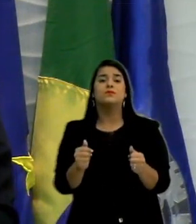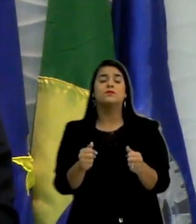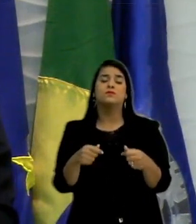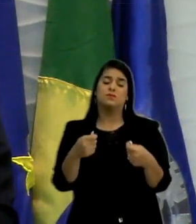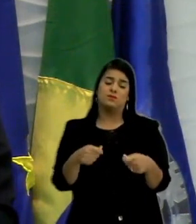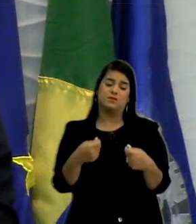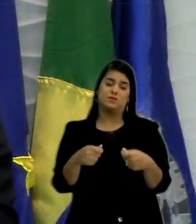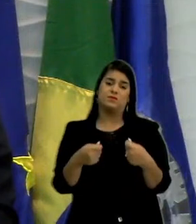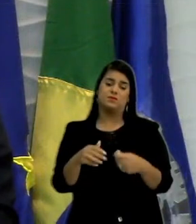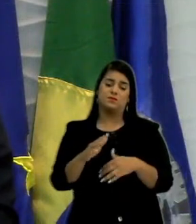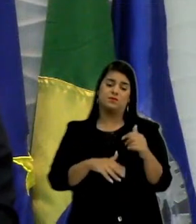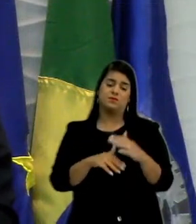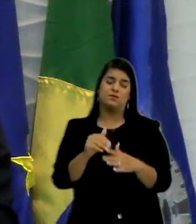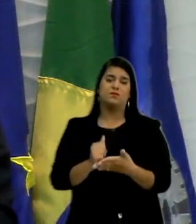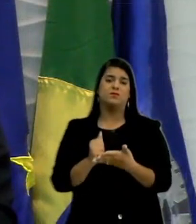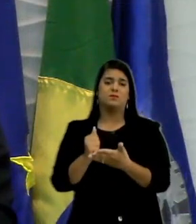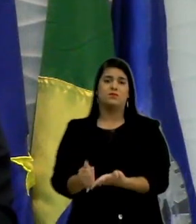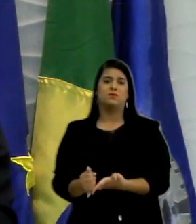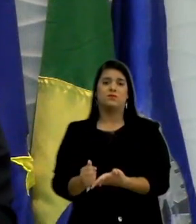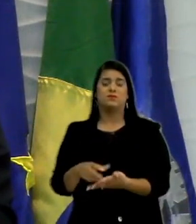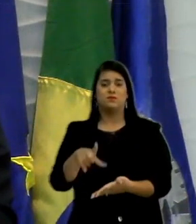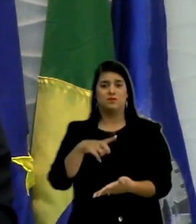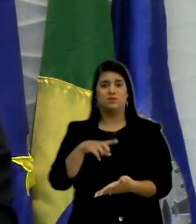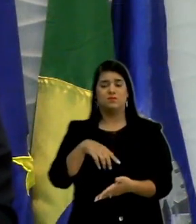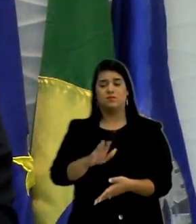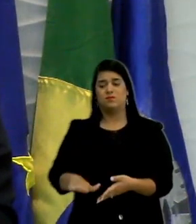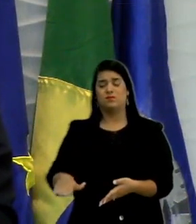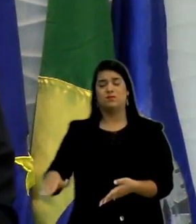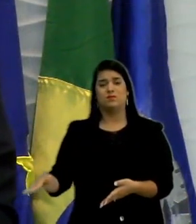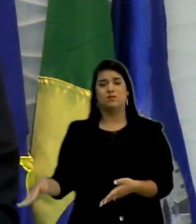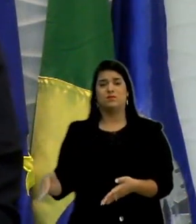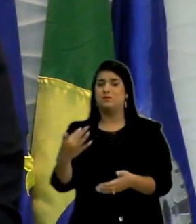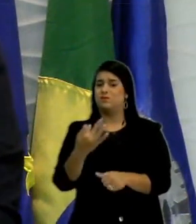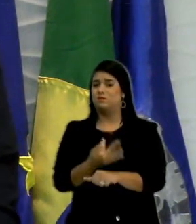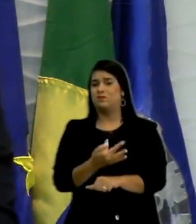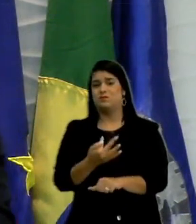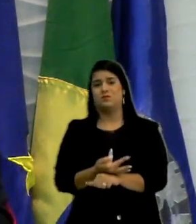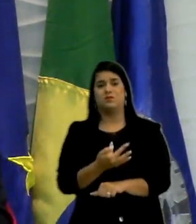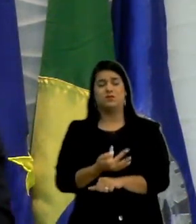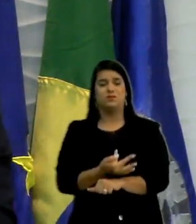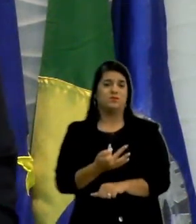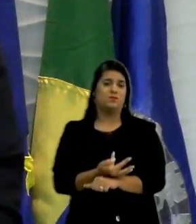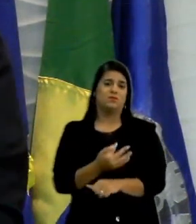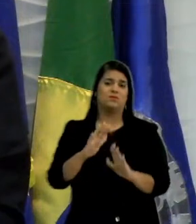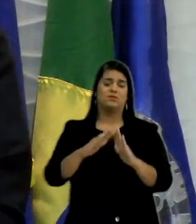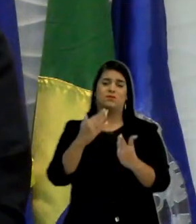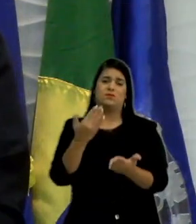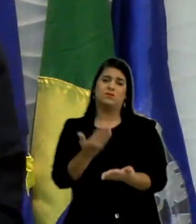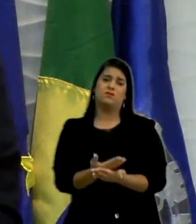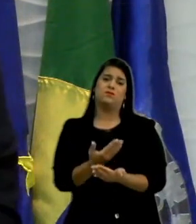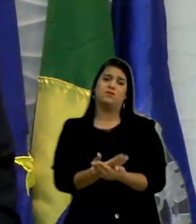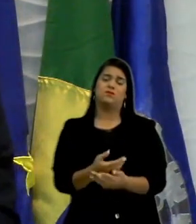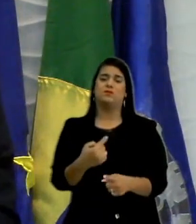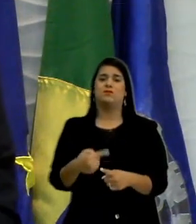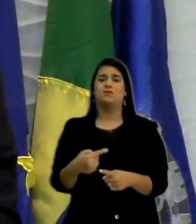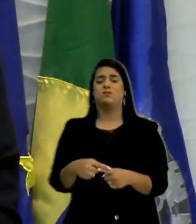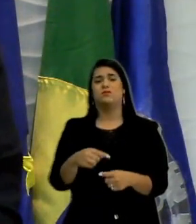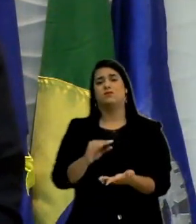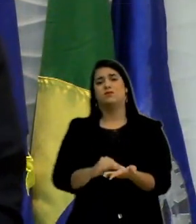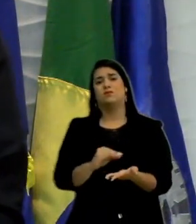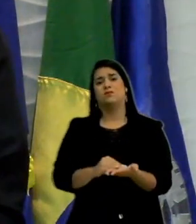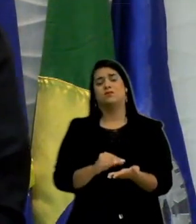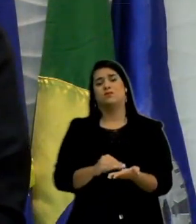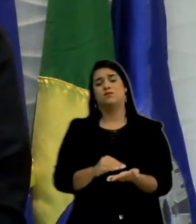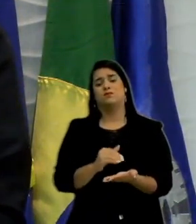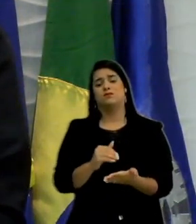crianças que não estão indo para a sala de aula porque não tem cuidador. Recebi também agora duas mensagens sobre as